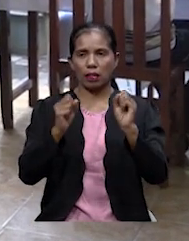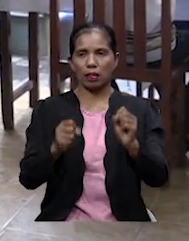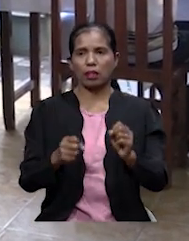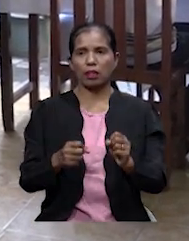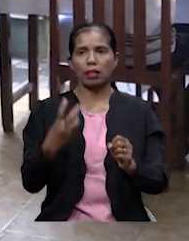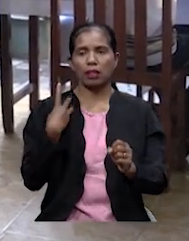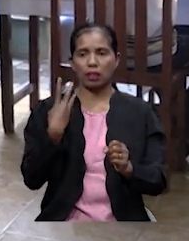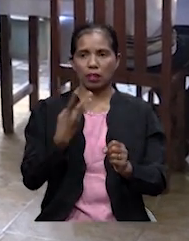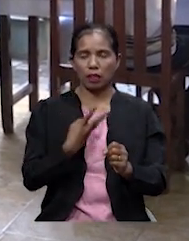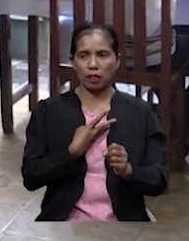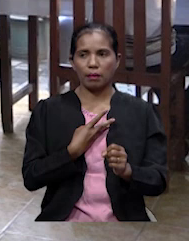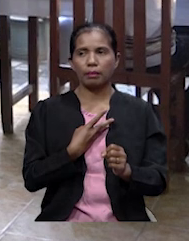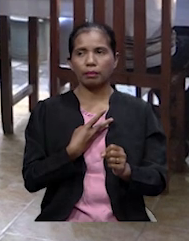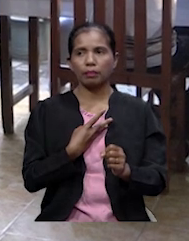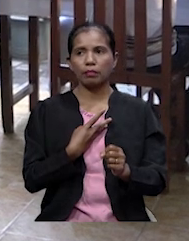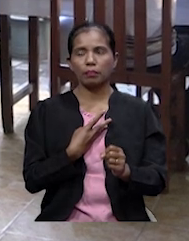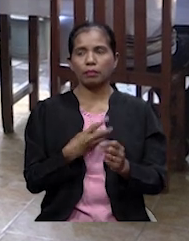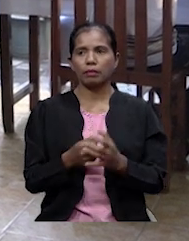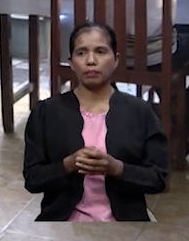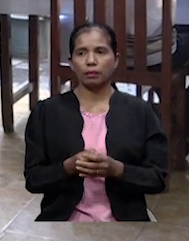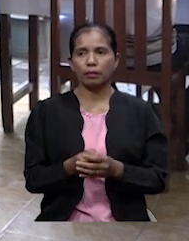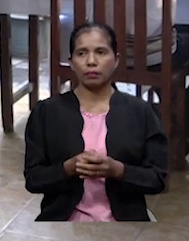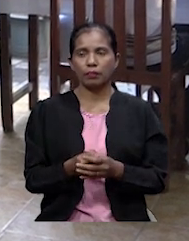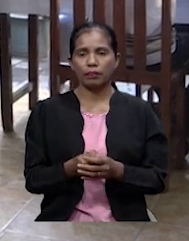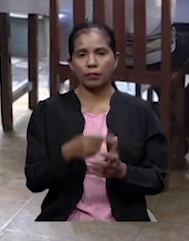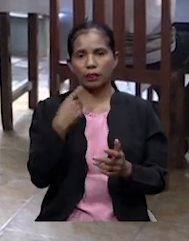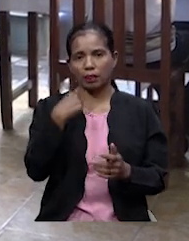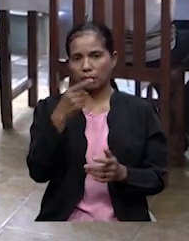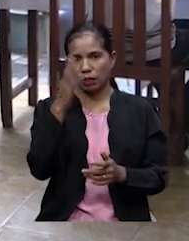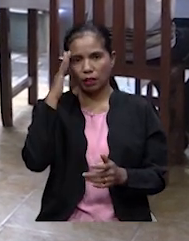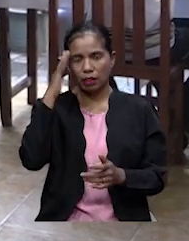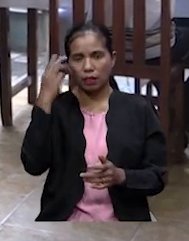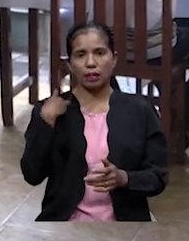ne ita sema kata ne